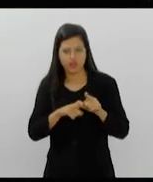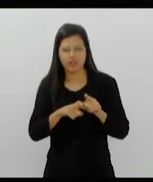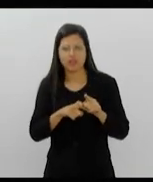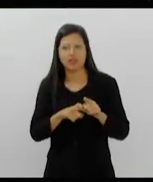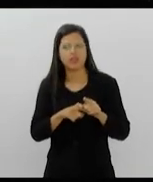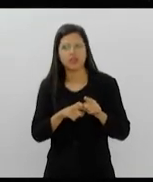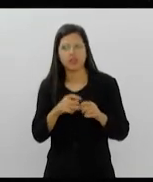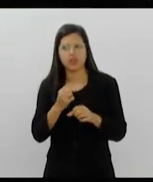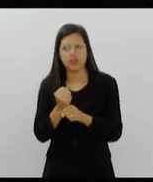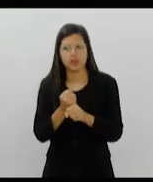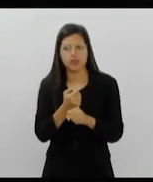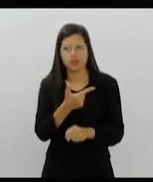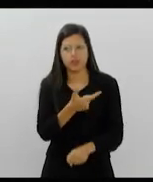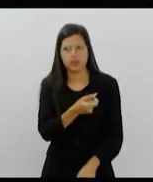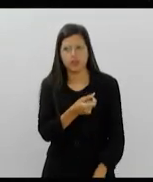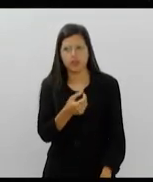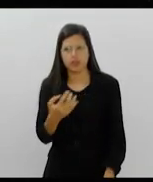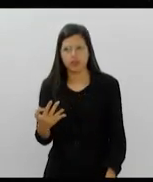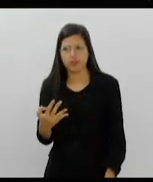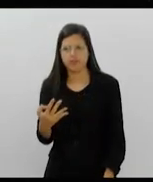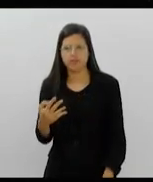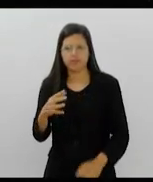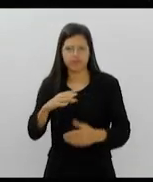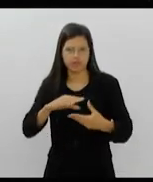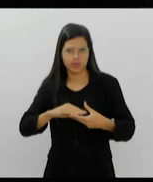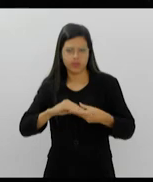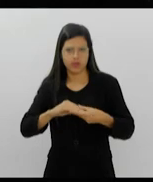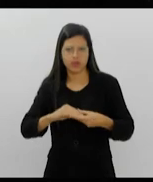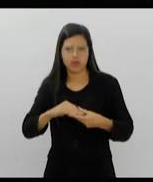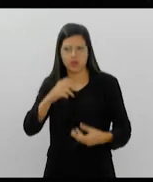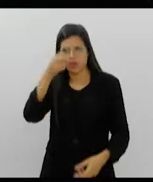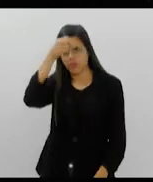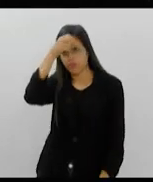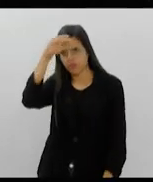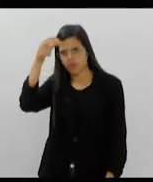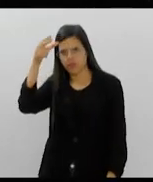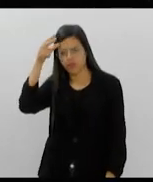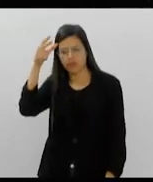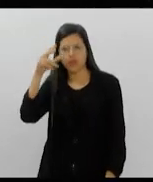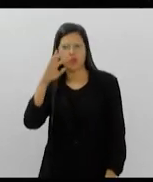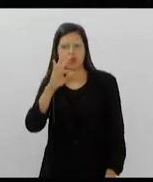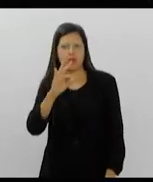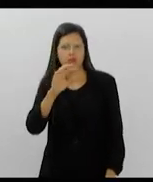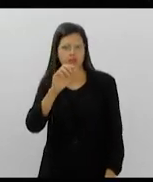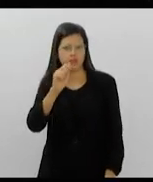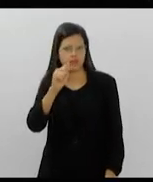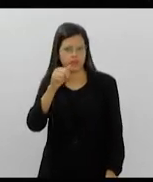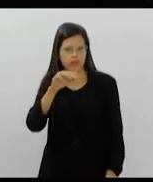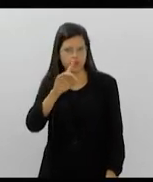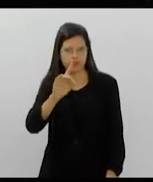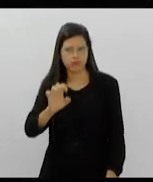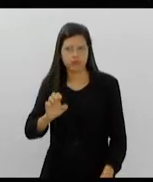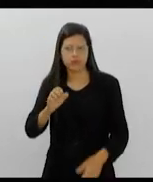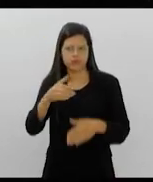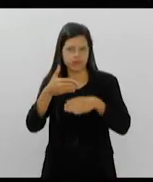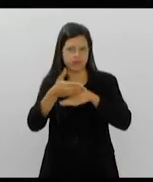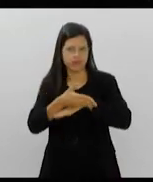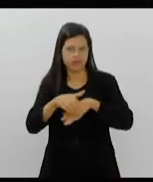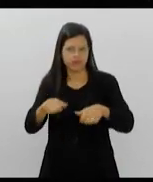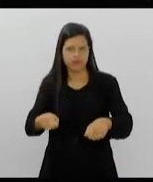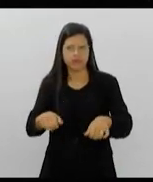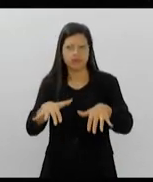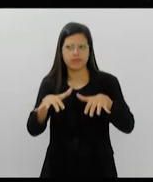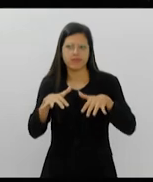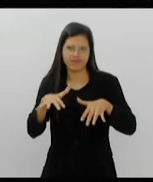Saudando o prefeito Tandi, que acabou de adentrar aqui no plenário, ainda